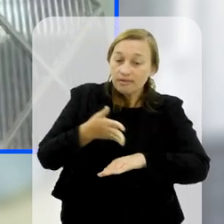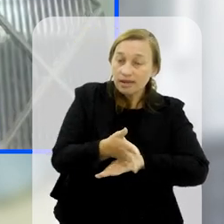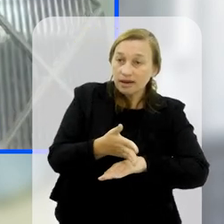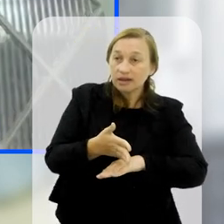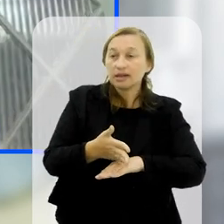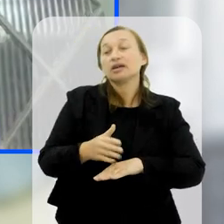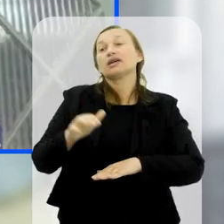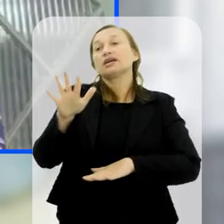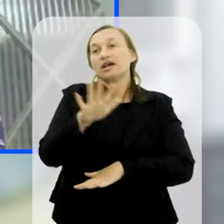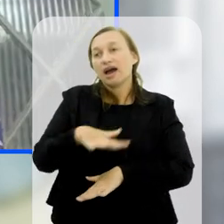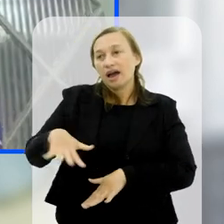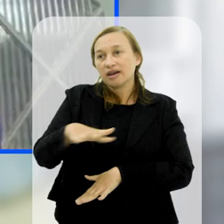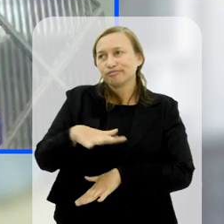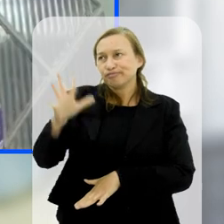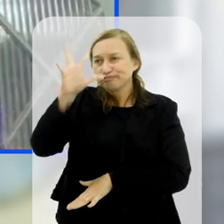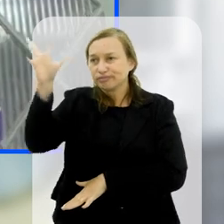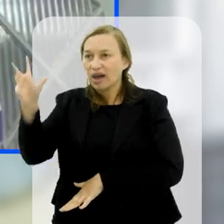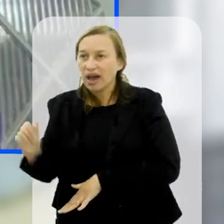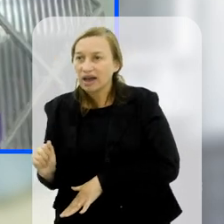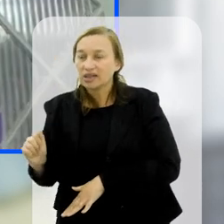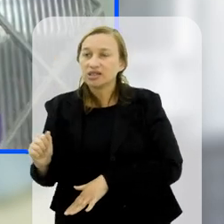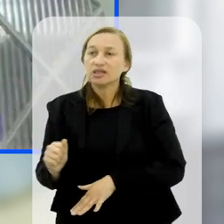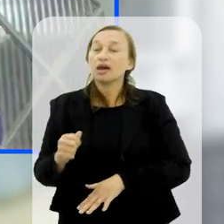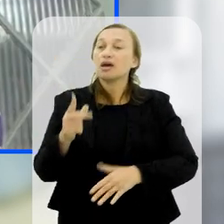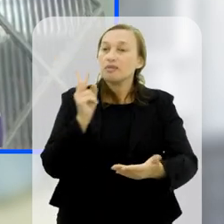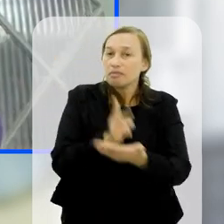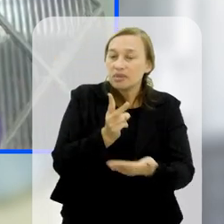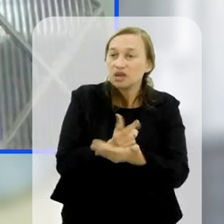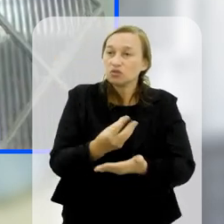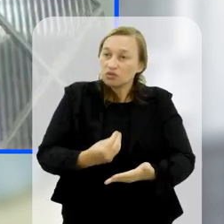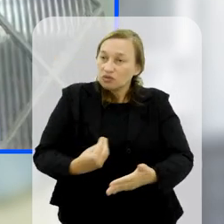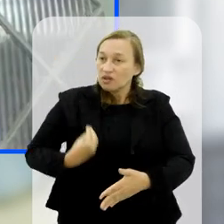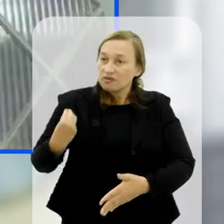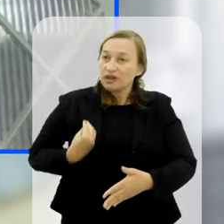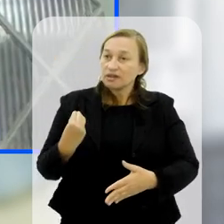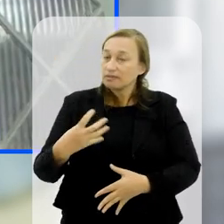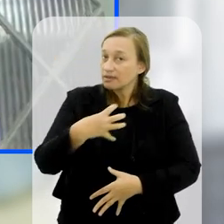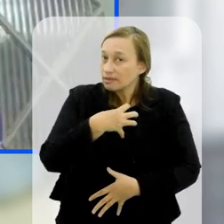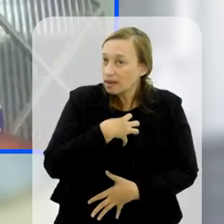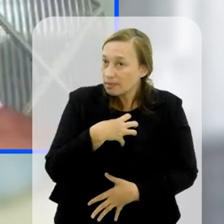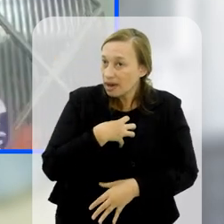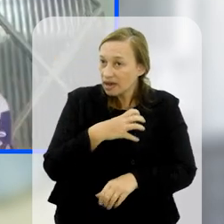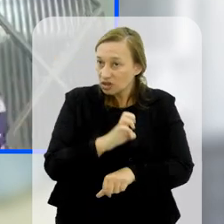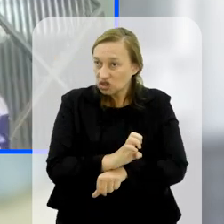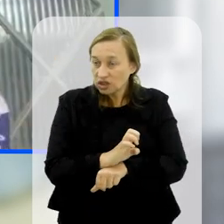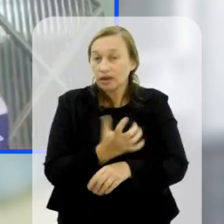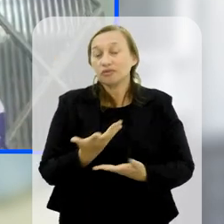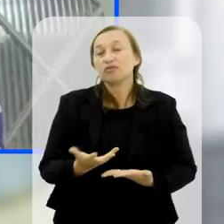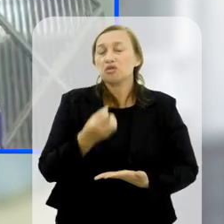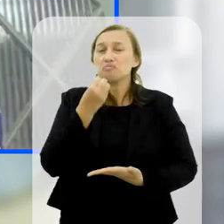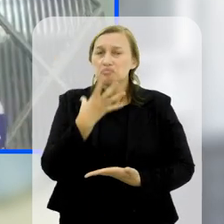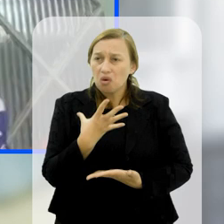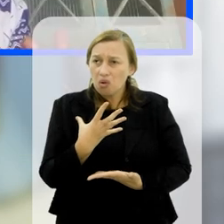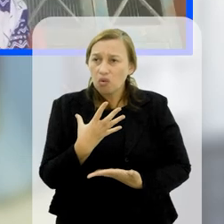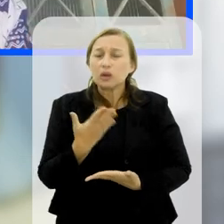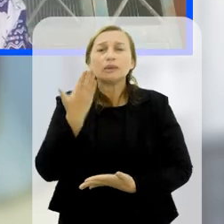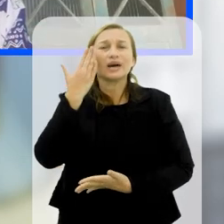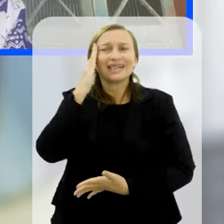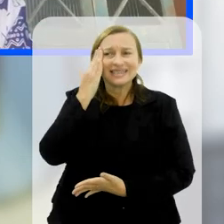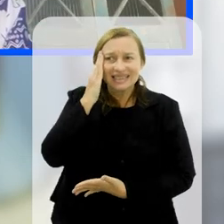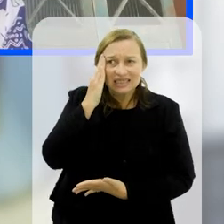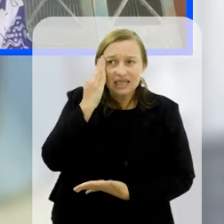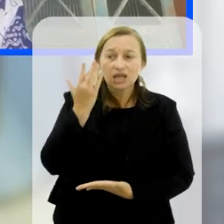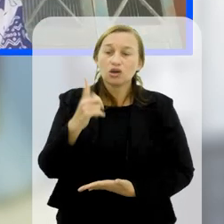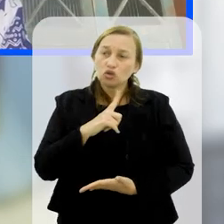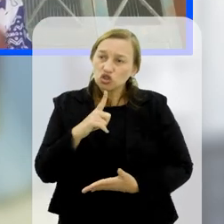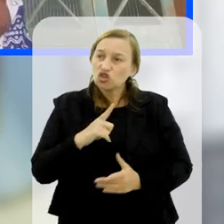estando na Bahia. Então, foi muito importante por um lugar de autoafirmação, assim, de entender que